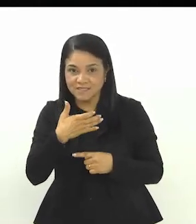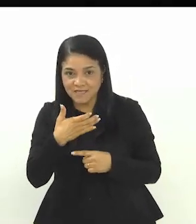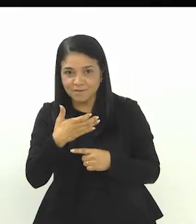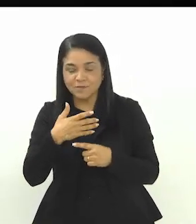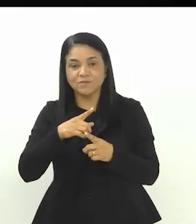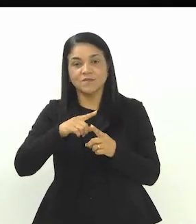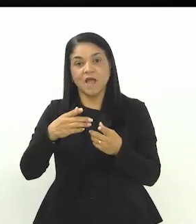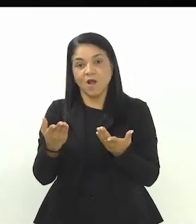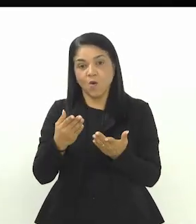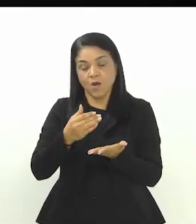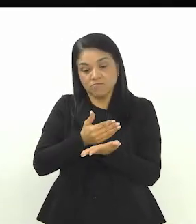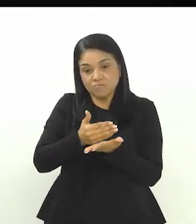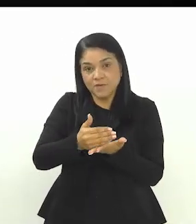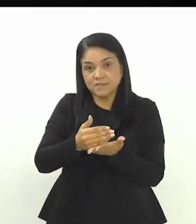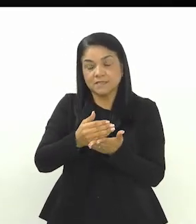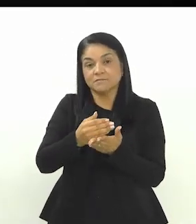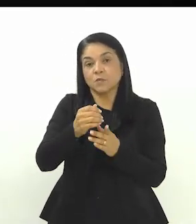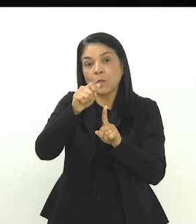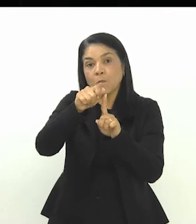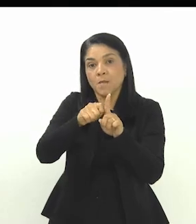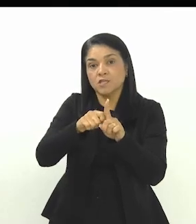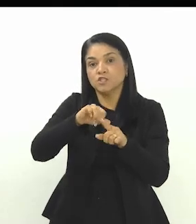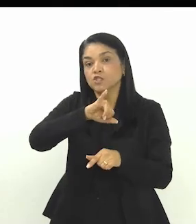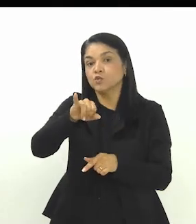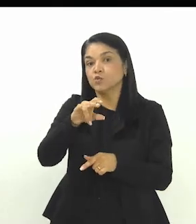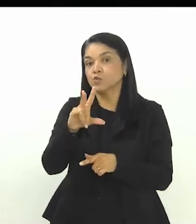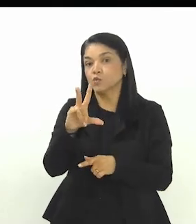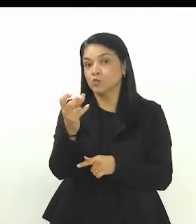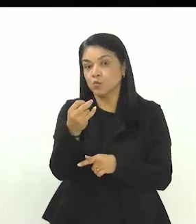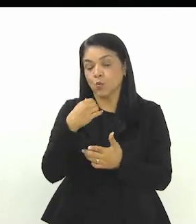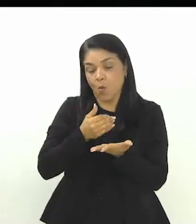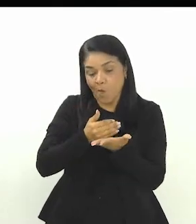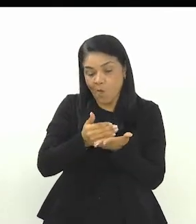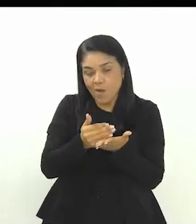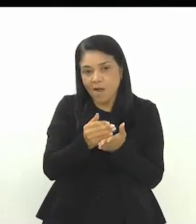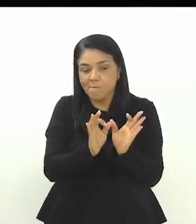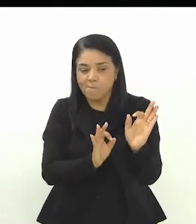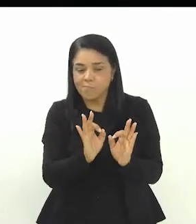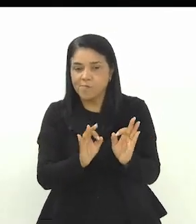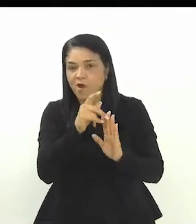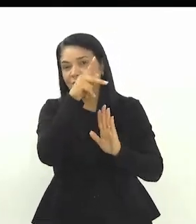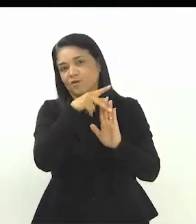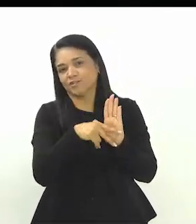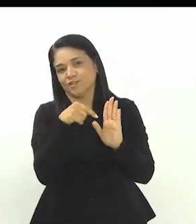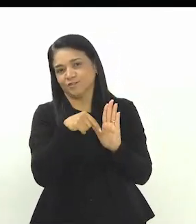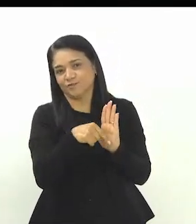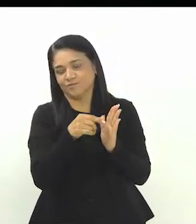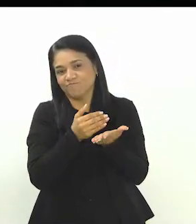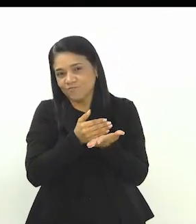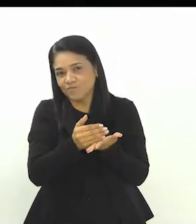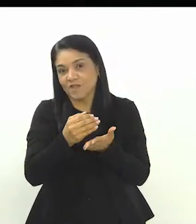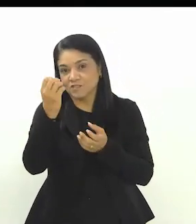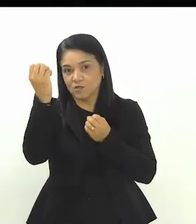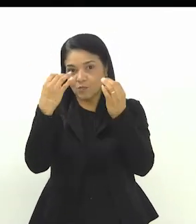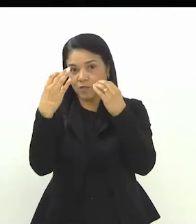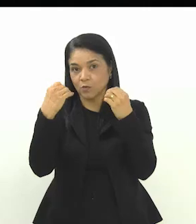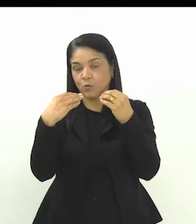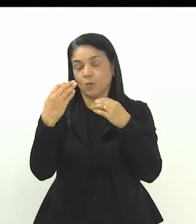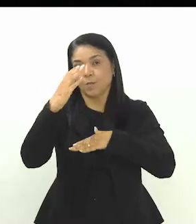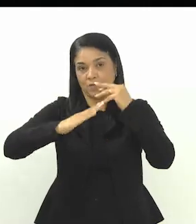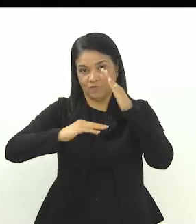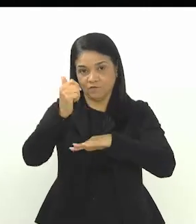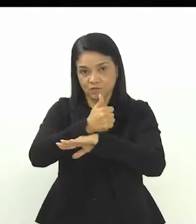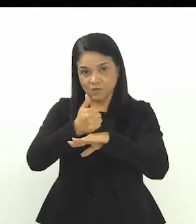Porque participa de vários... Porque a gente começa a participar desde a construção do projeto. Então,